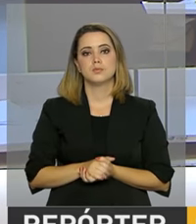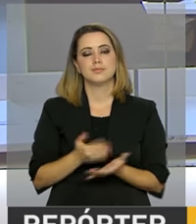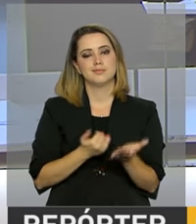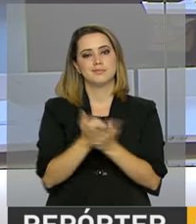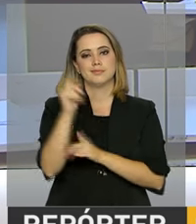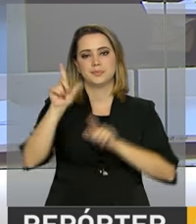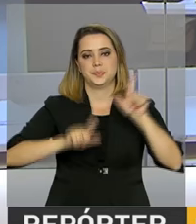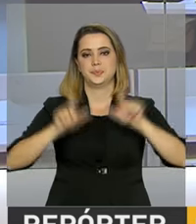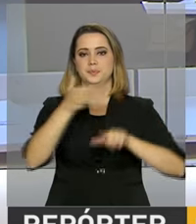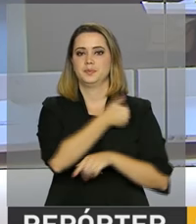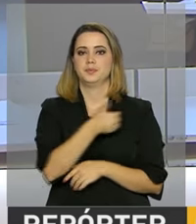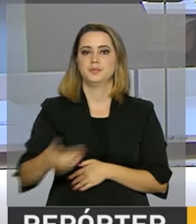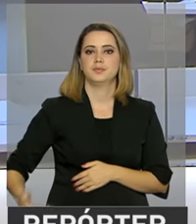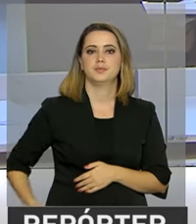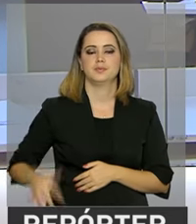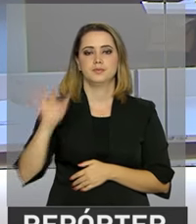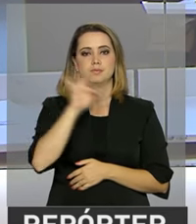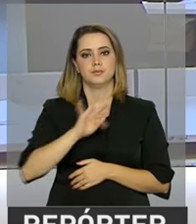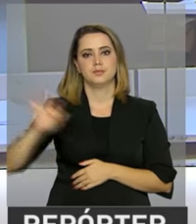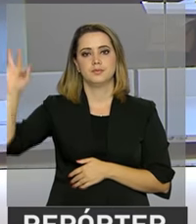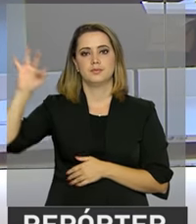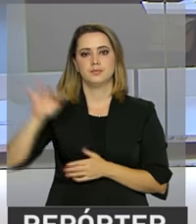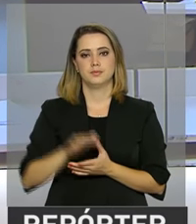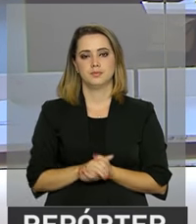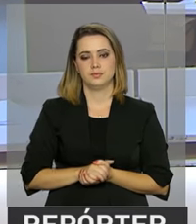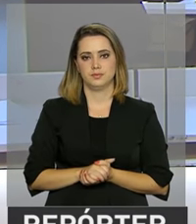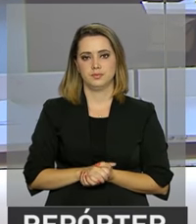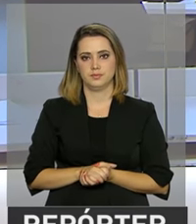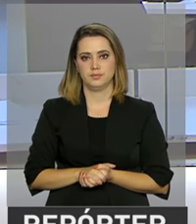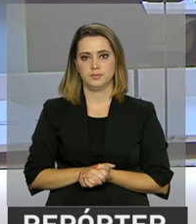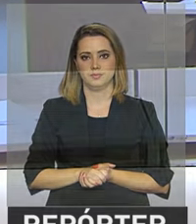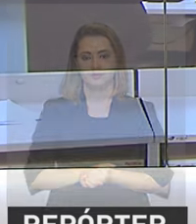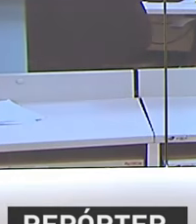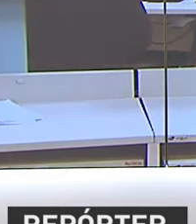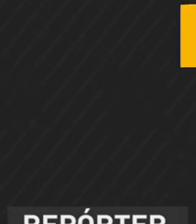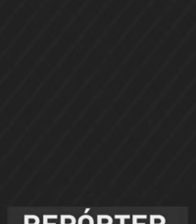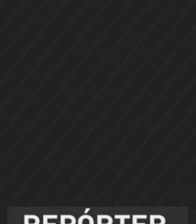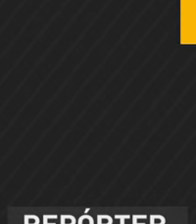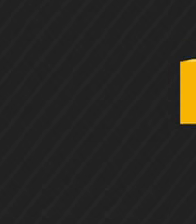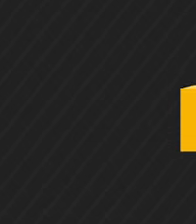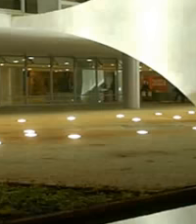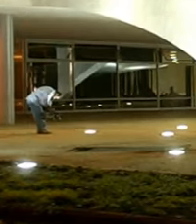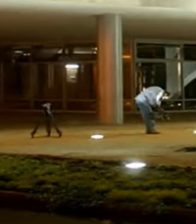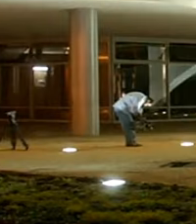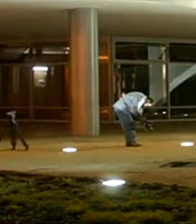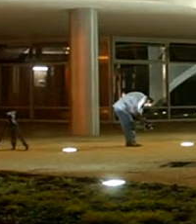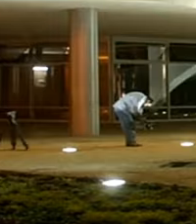continue com a gente aqui na NBR, a TV do Governo Federal.